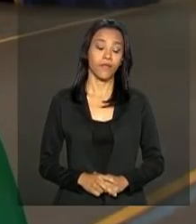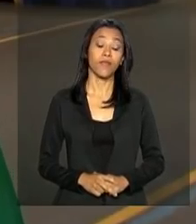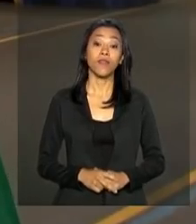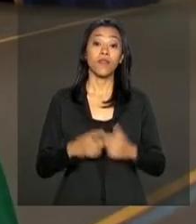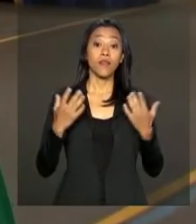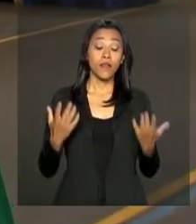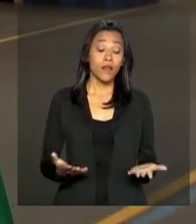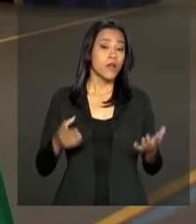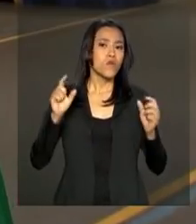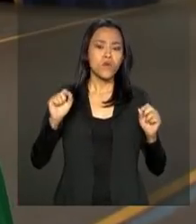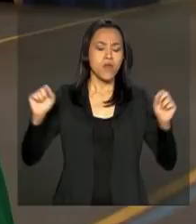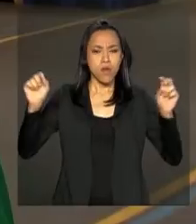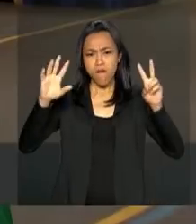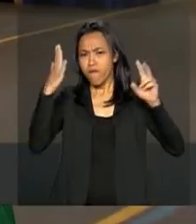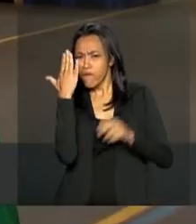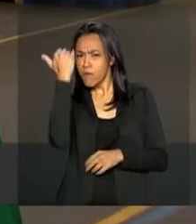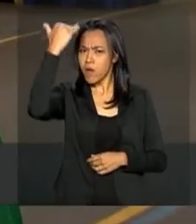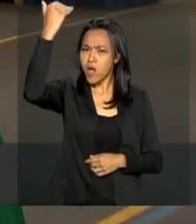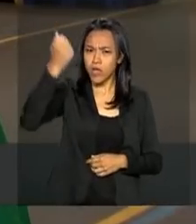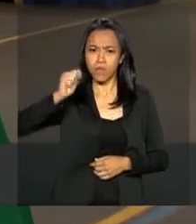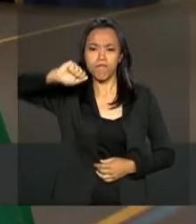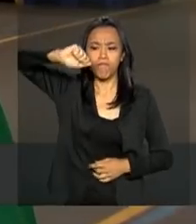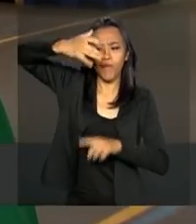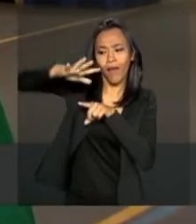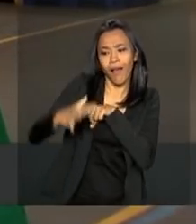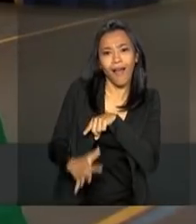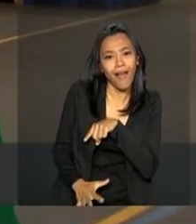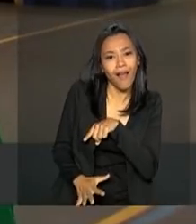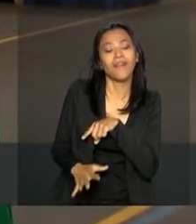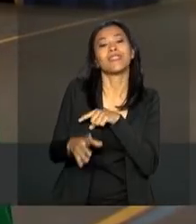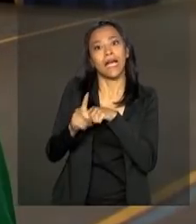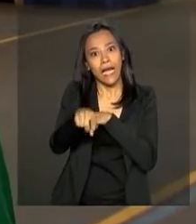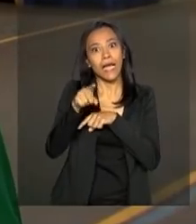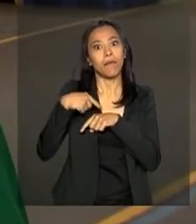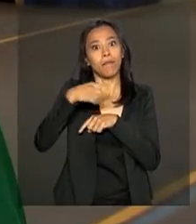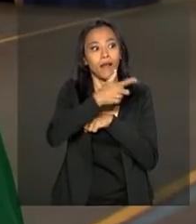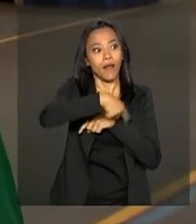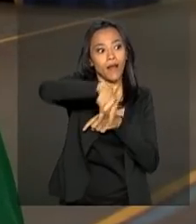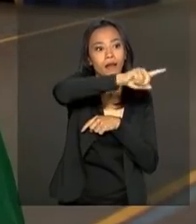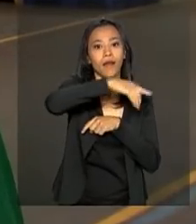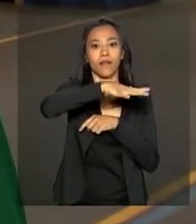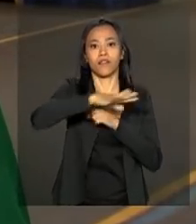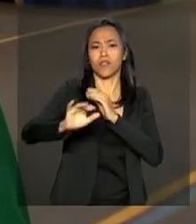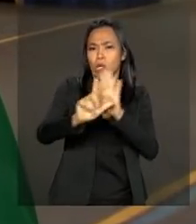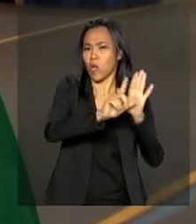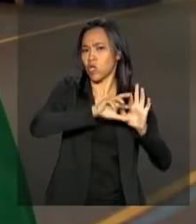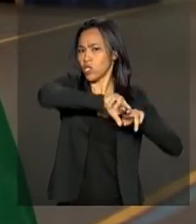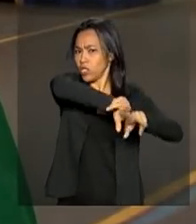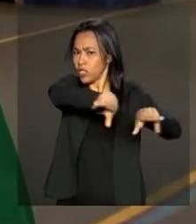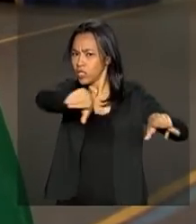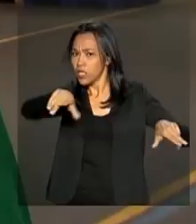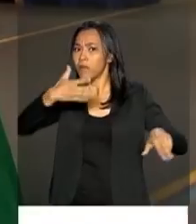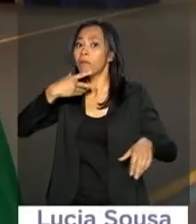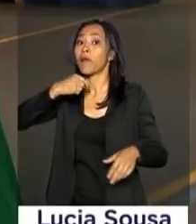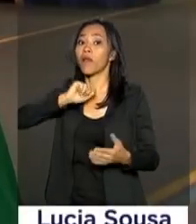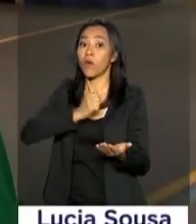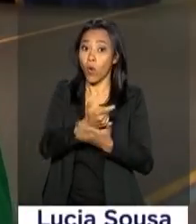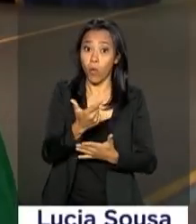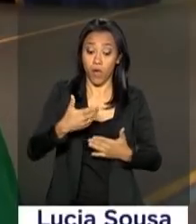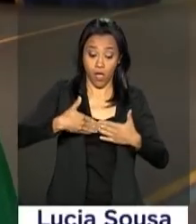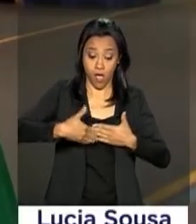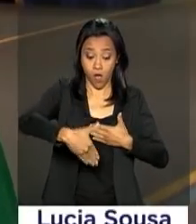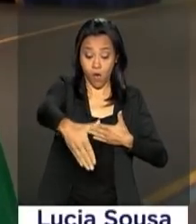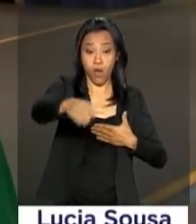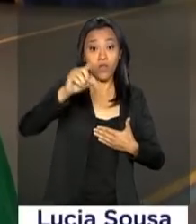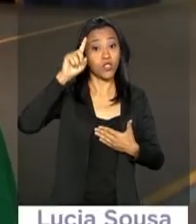A chamada Black Friday já se tornou referência comercial para varejistas e consumidores. Este ano ela acontece no dia